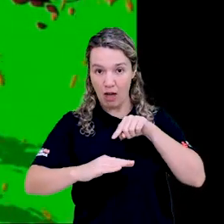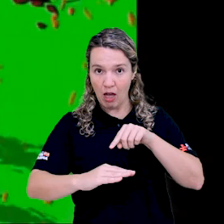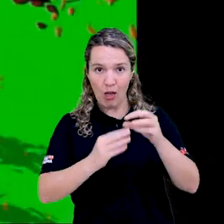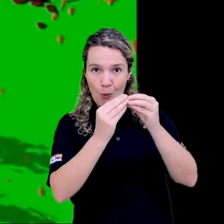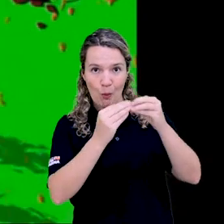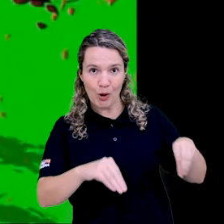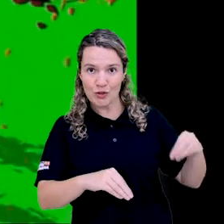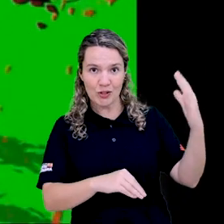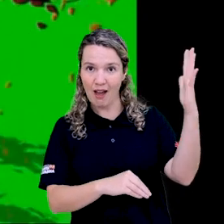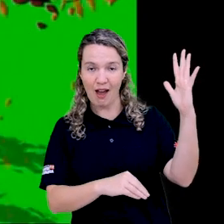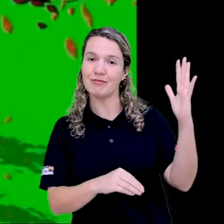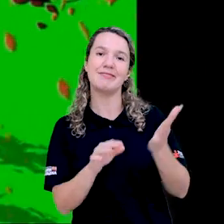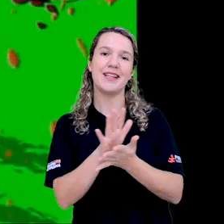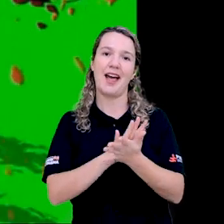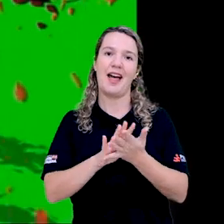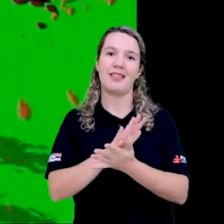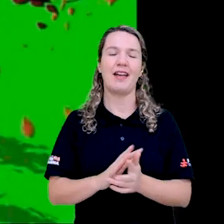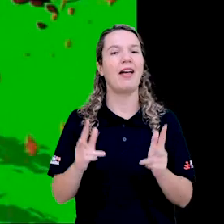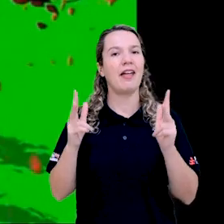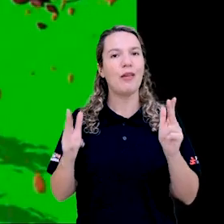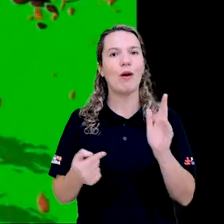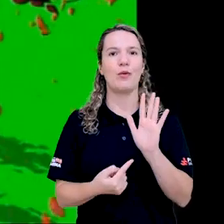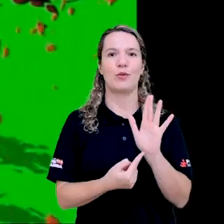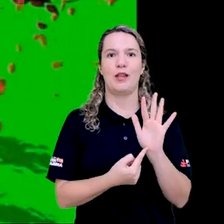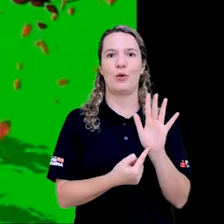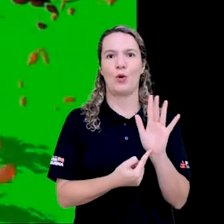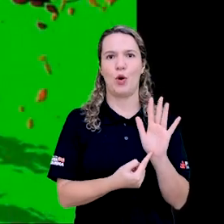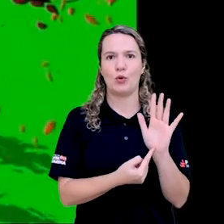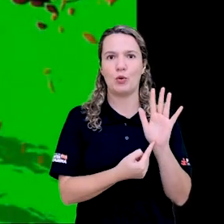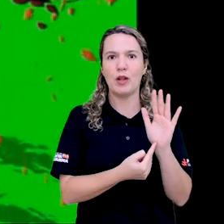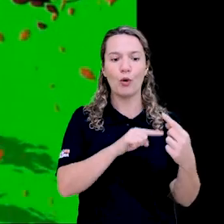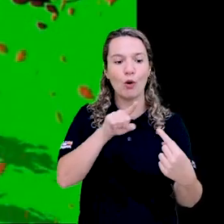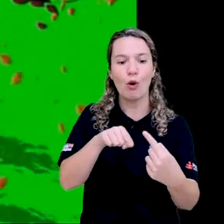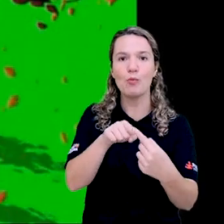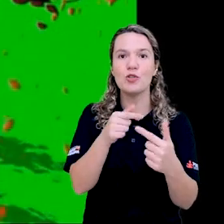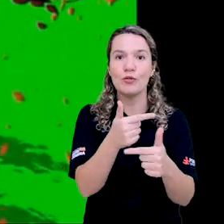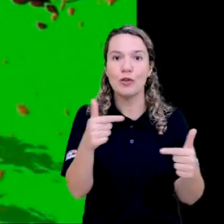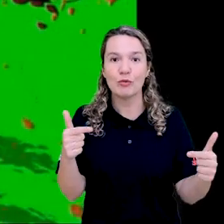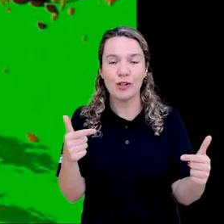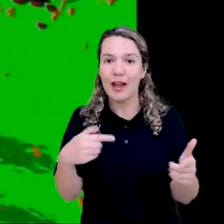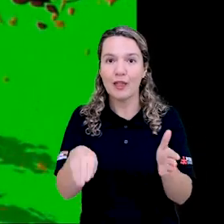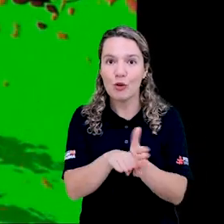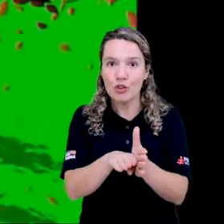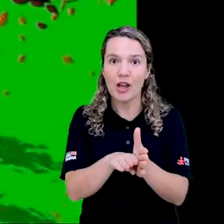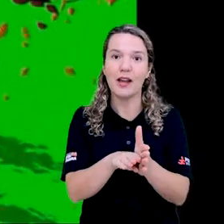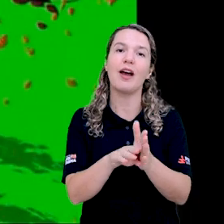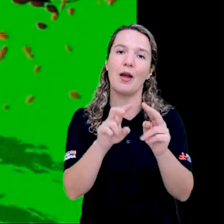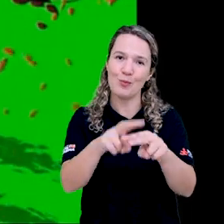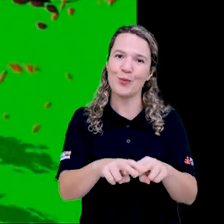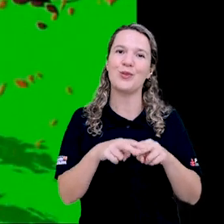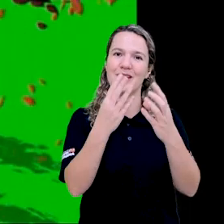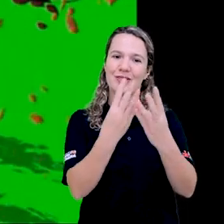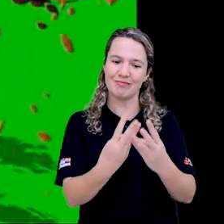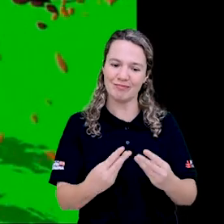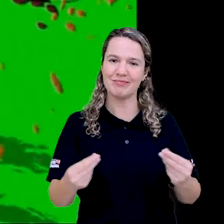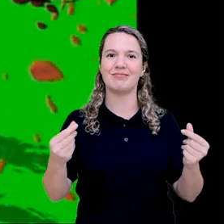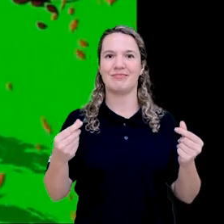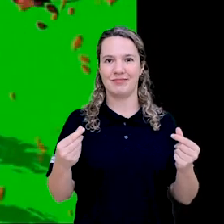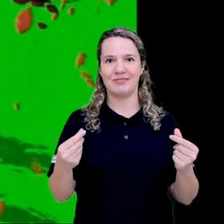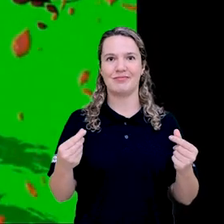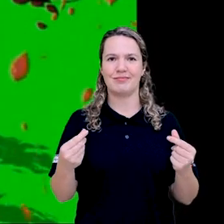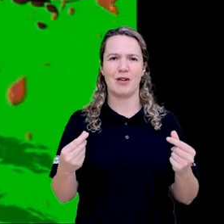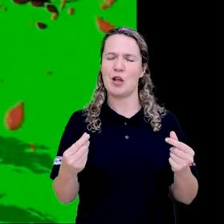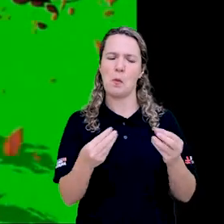árvore. Da mesma forma, os neurônios, eles sobraram e eles vão morrer, então, por apoptose,